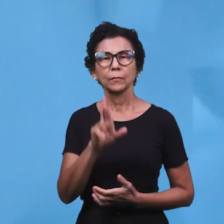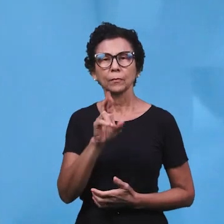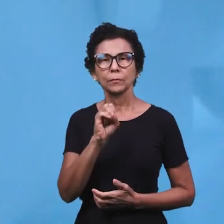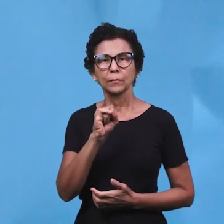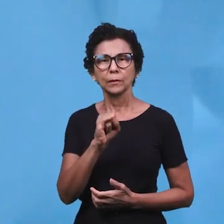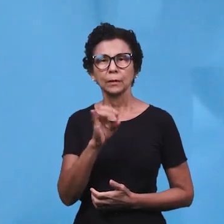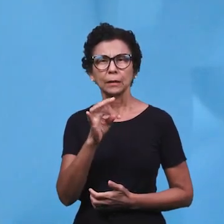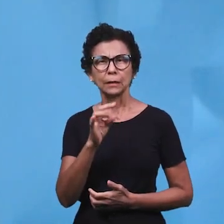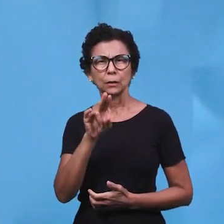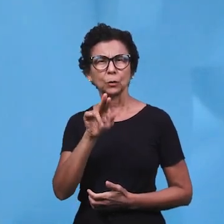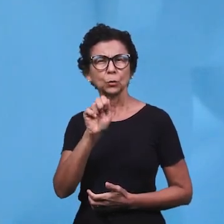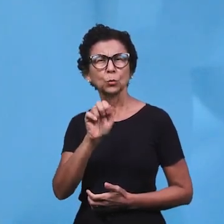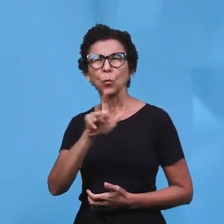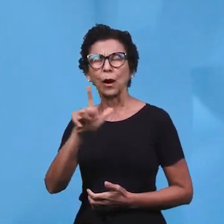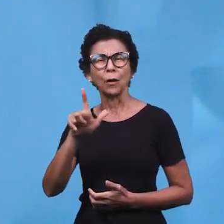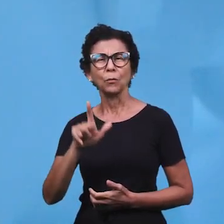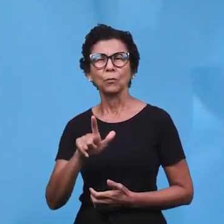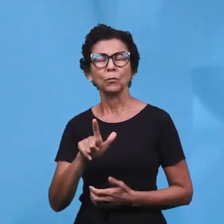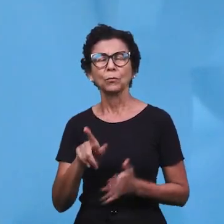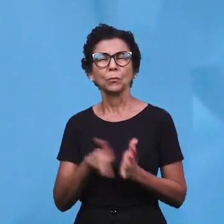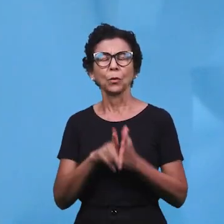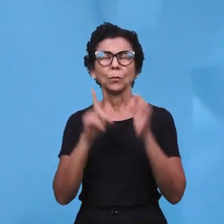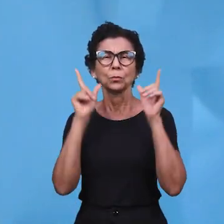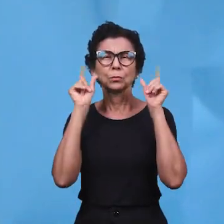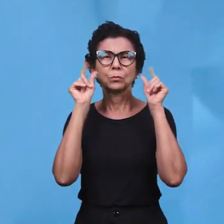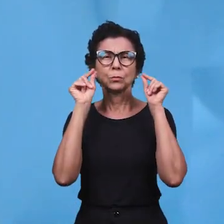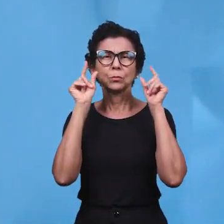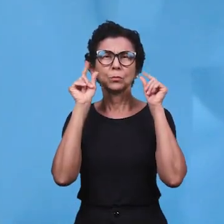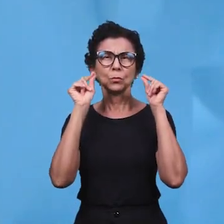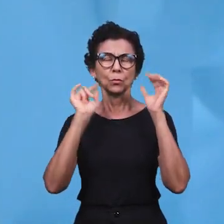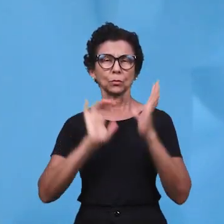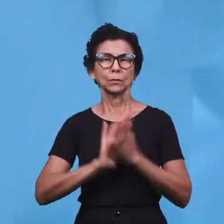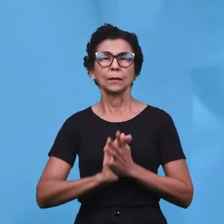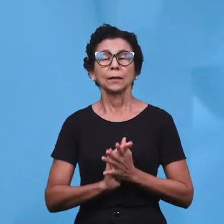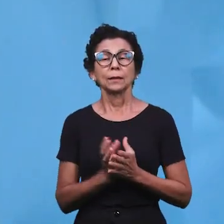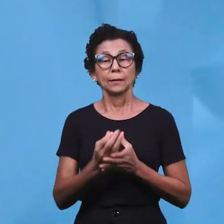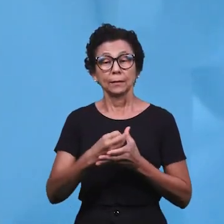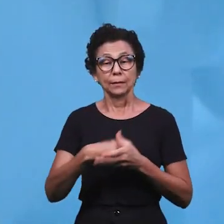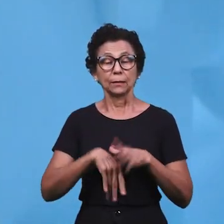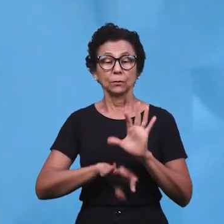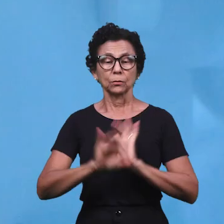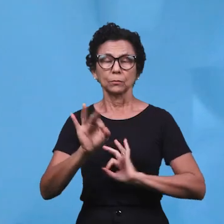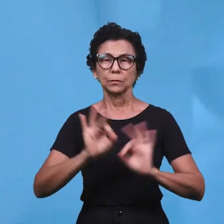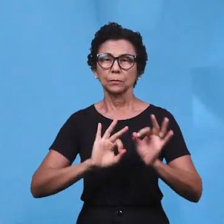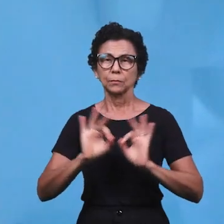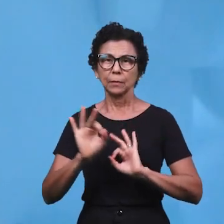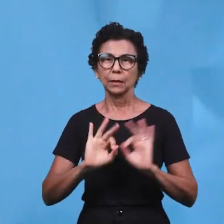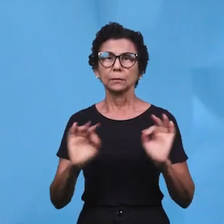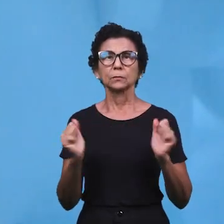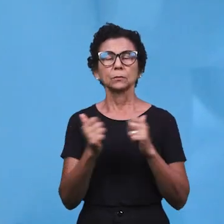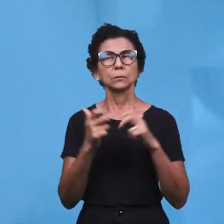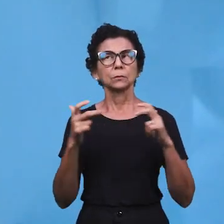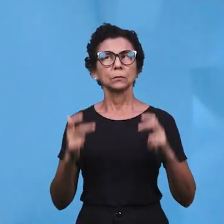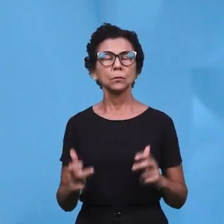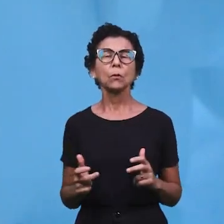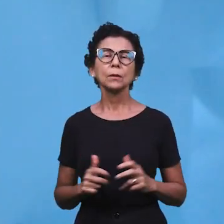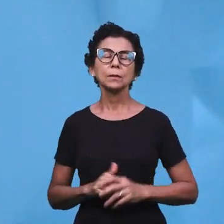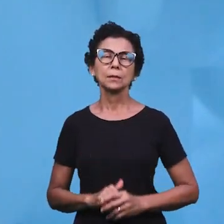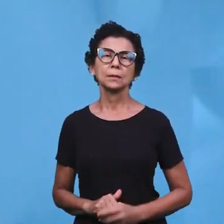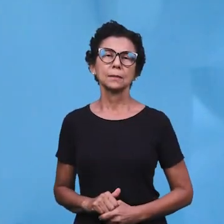chama de ritual do sono. O que é o ritual do sono? Né? Faz parte desse preparo. São as coisas que nós iremos